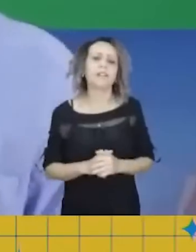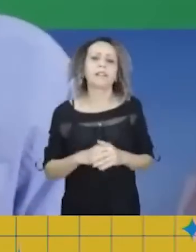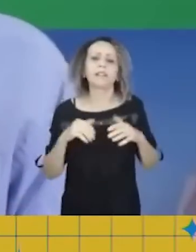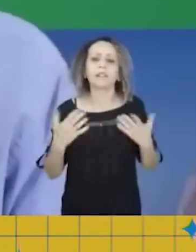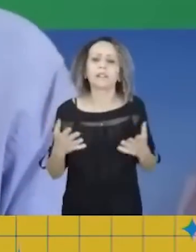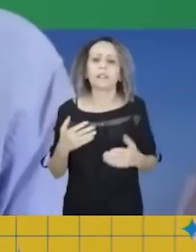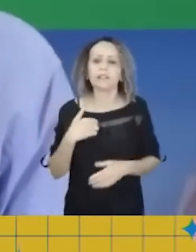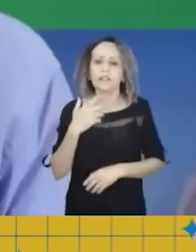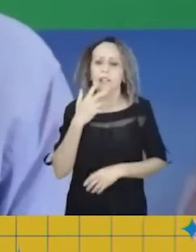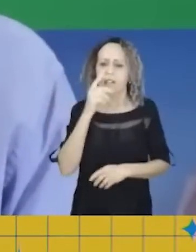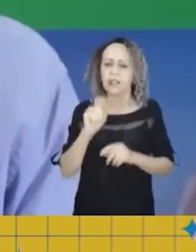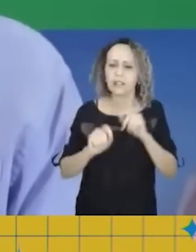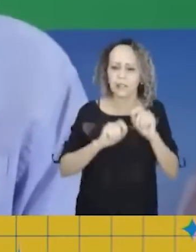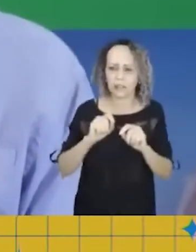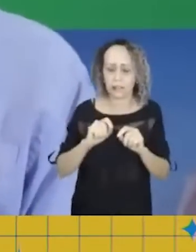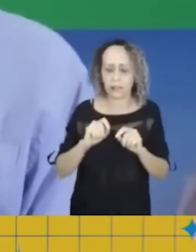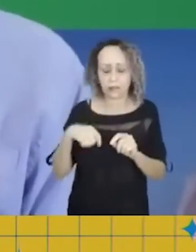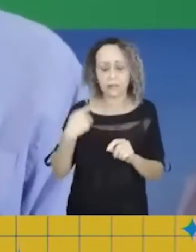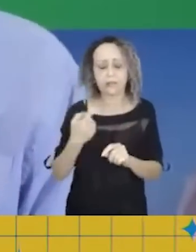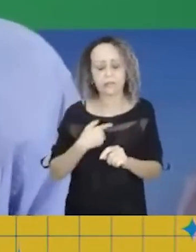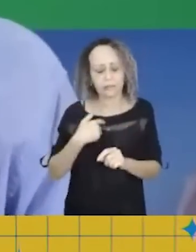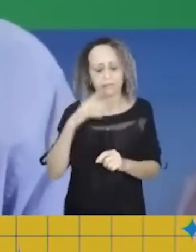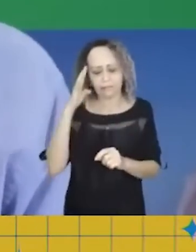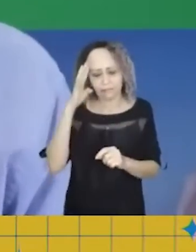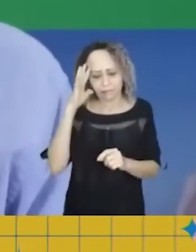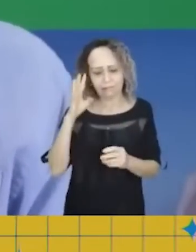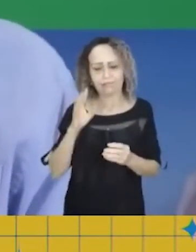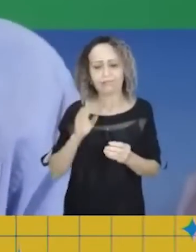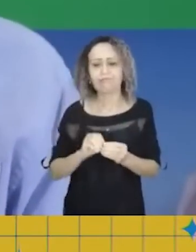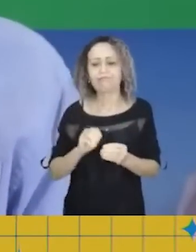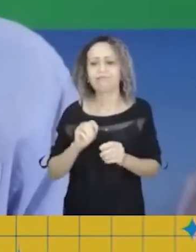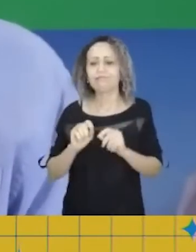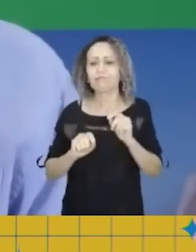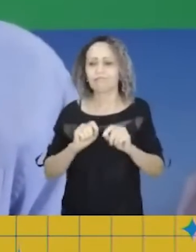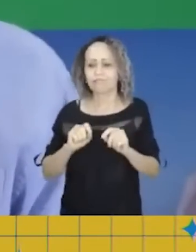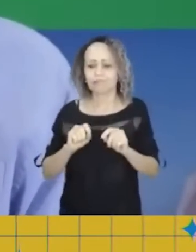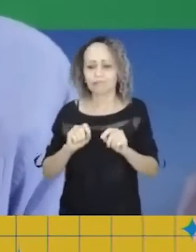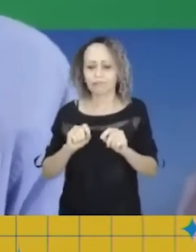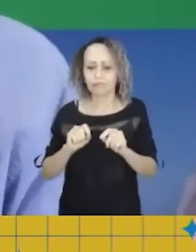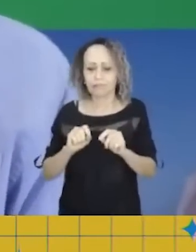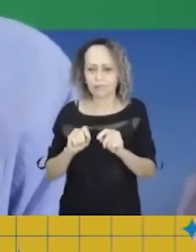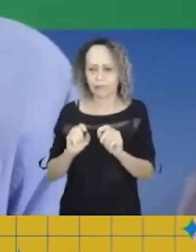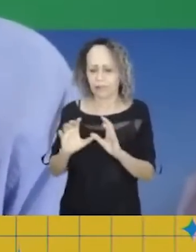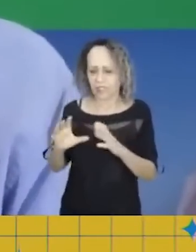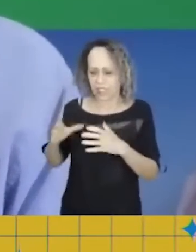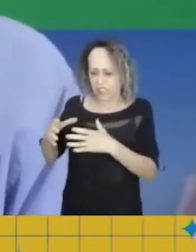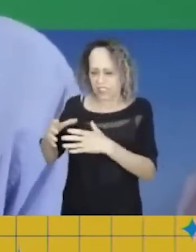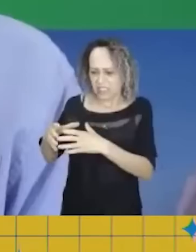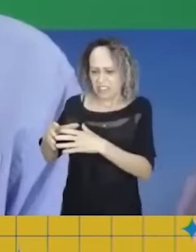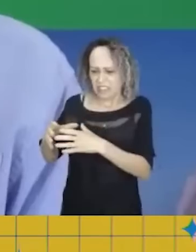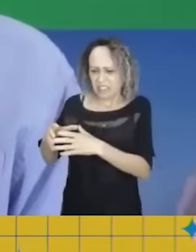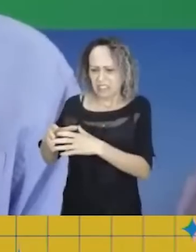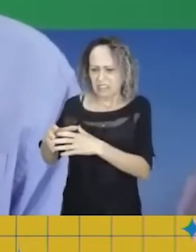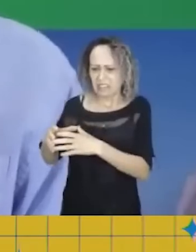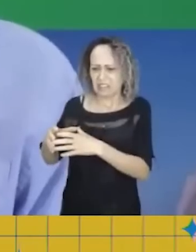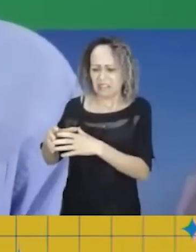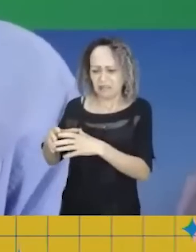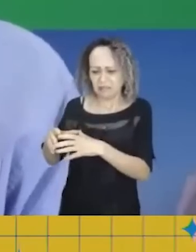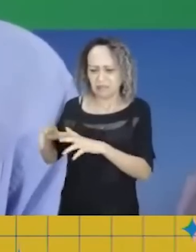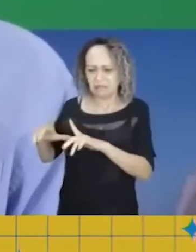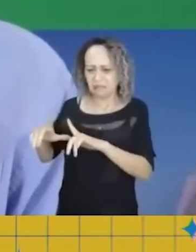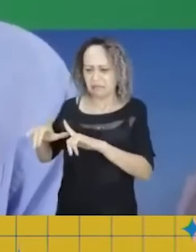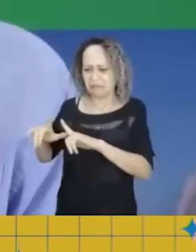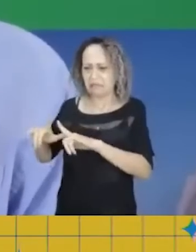e é importante que a gente reconheça a capacidade do Exército de miliciano dele de fazer